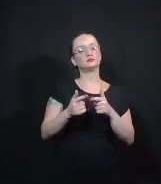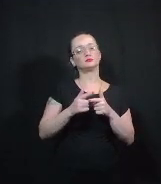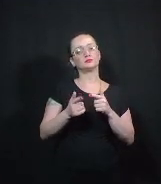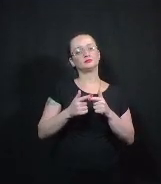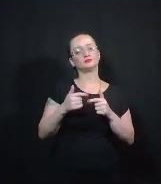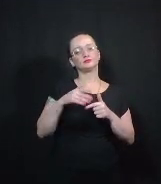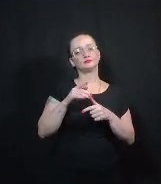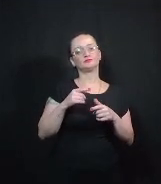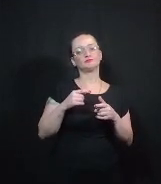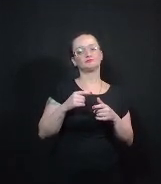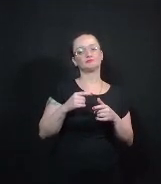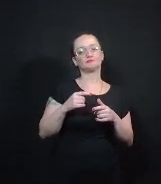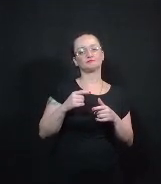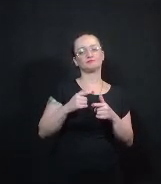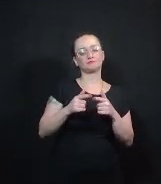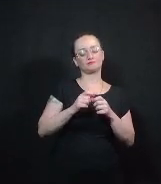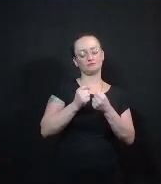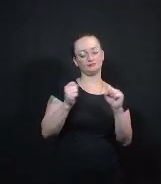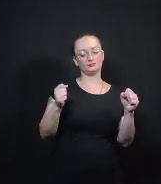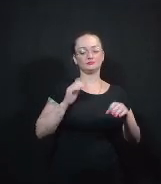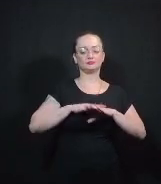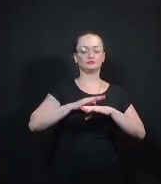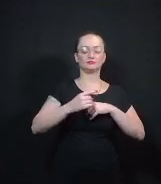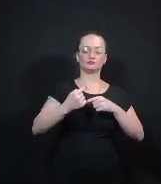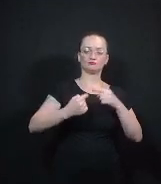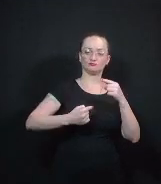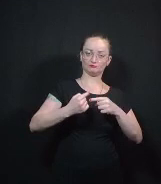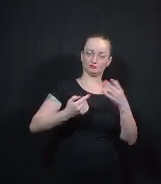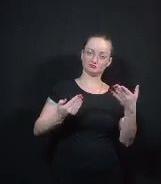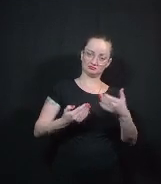tão crítico, né? Faz a gente estar debatendo ele aqui hoje.